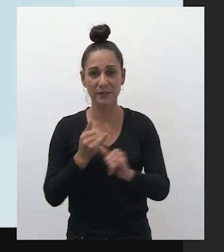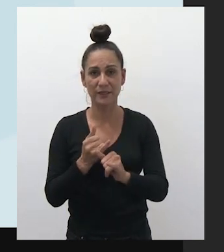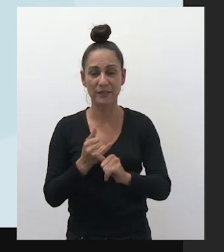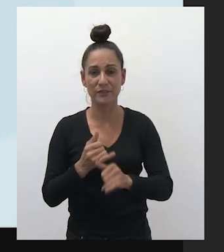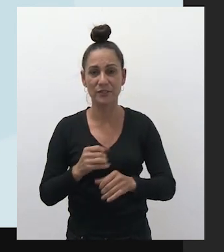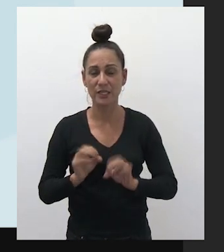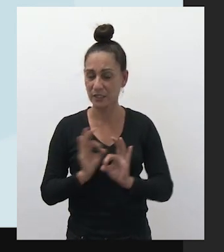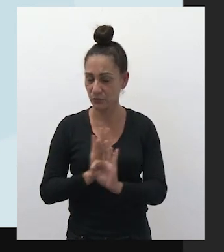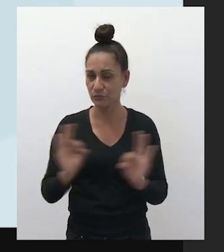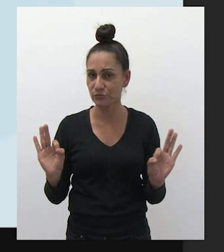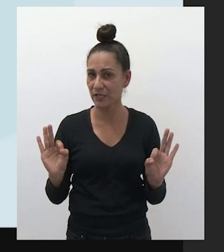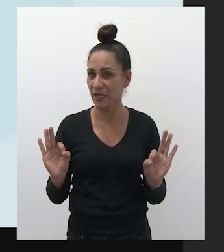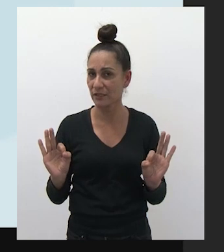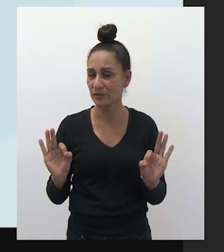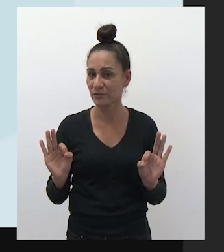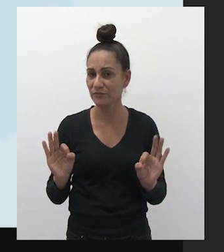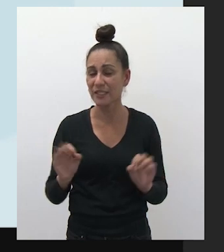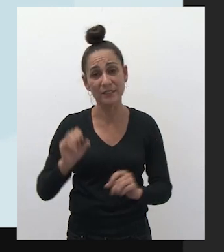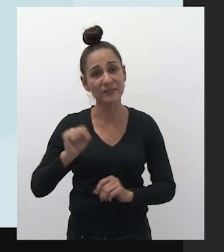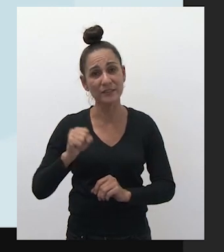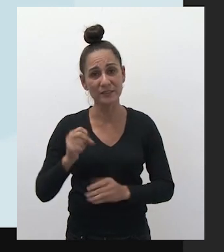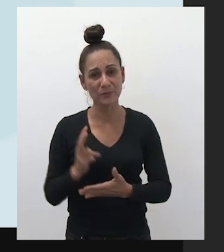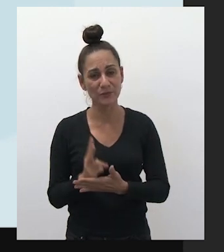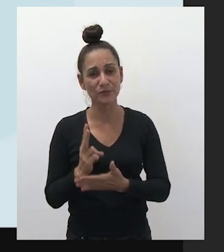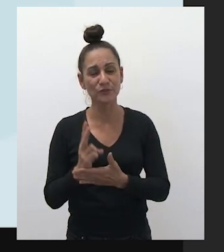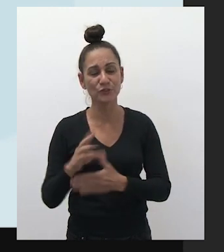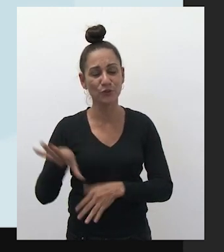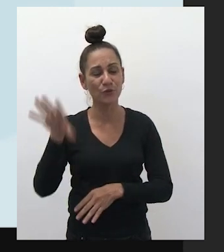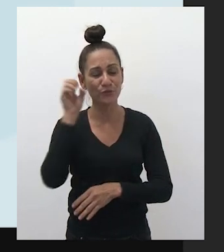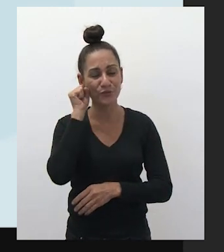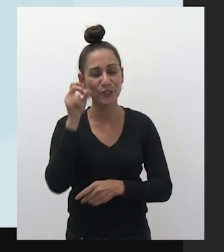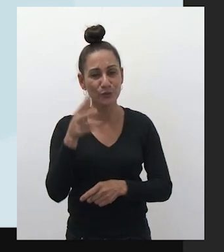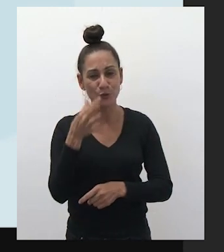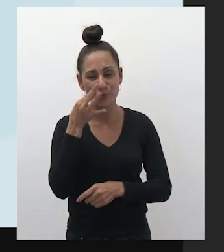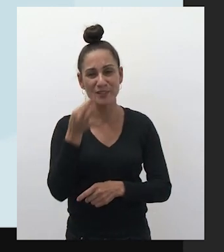Tá tudo certo? Tudo certo. Estou ouvindo